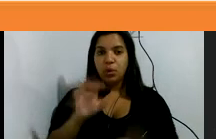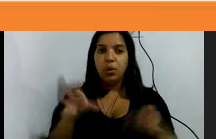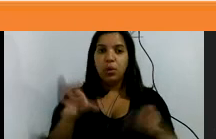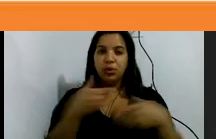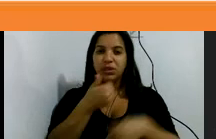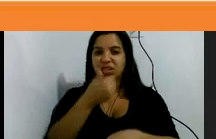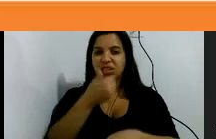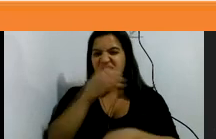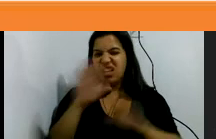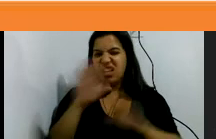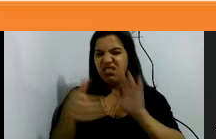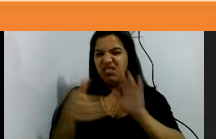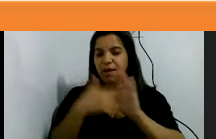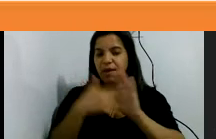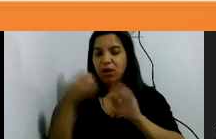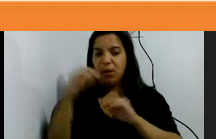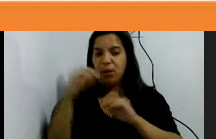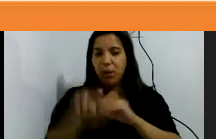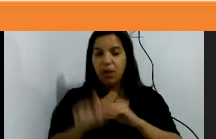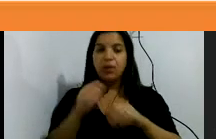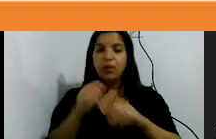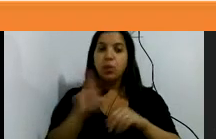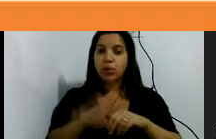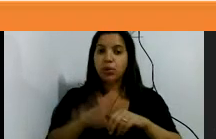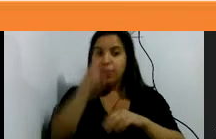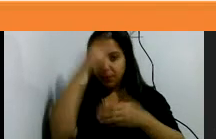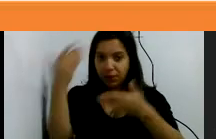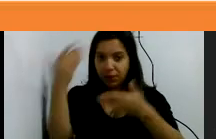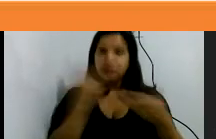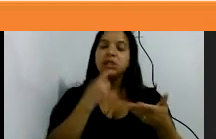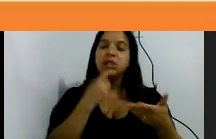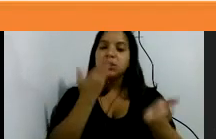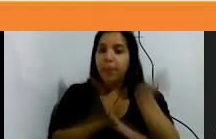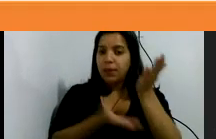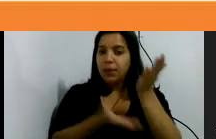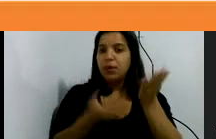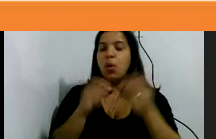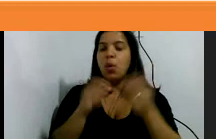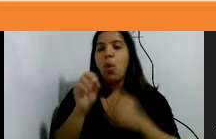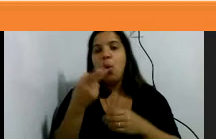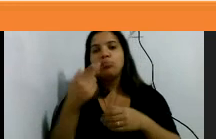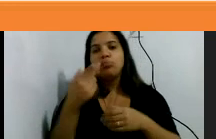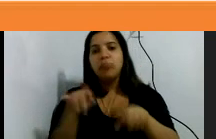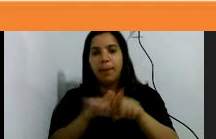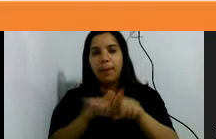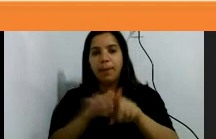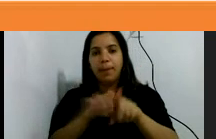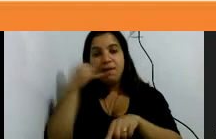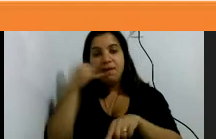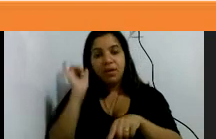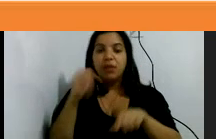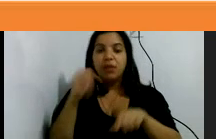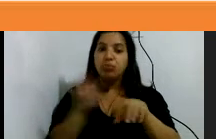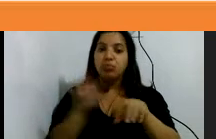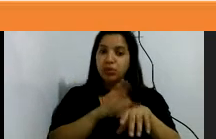20 ml. Então, ele é utilizado em pacientes com sangramento ativo ou profilático, em caso